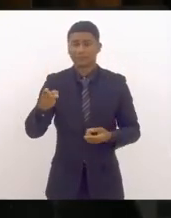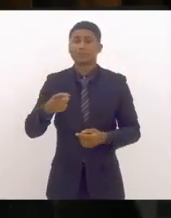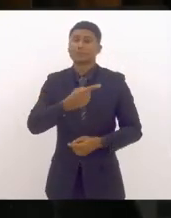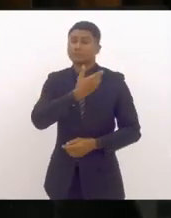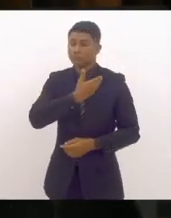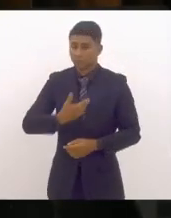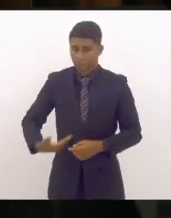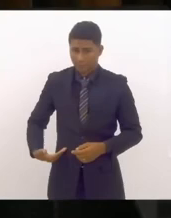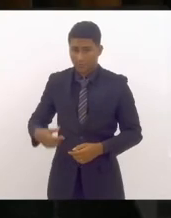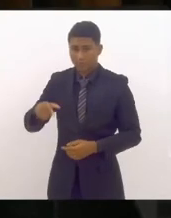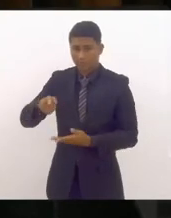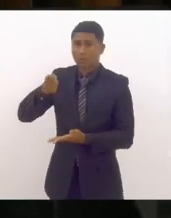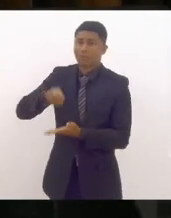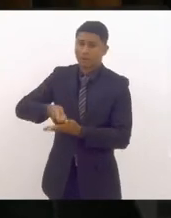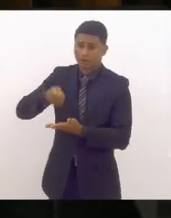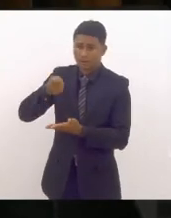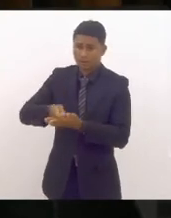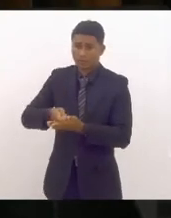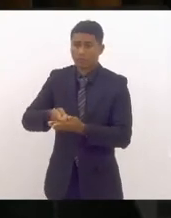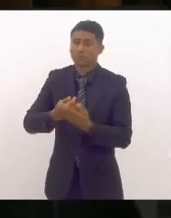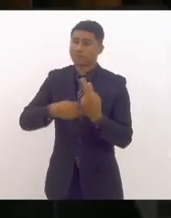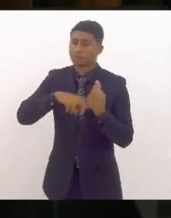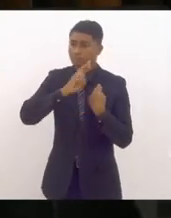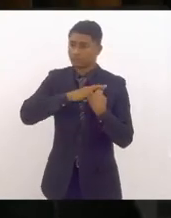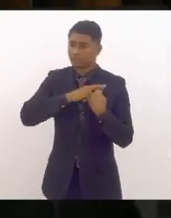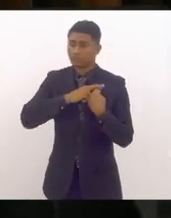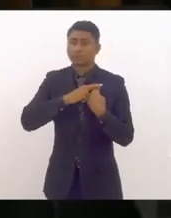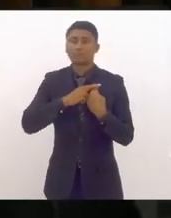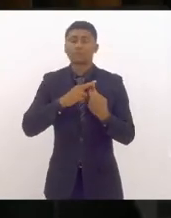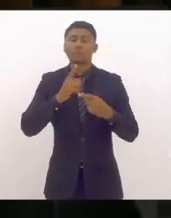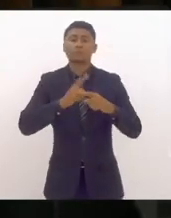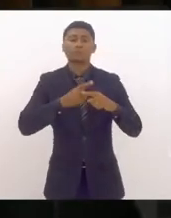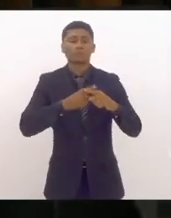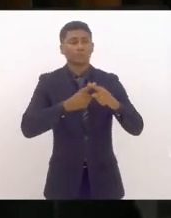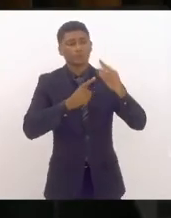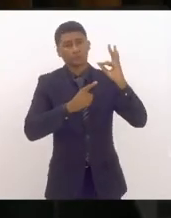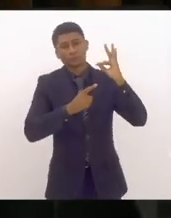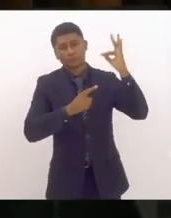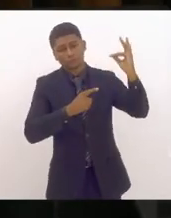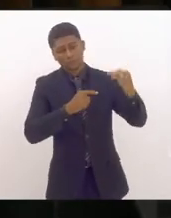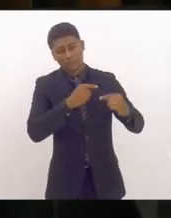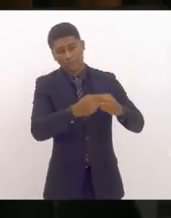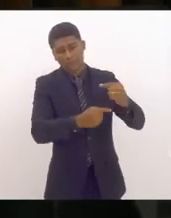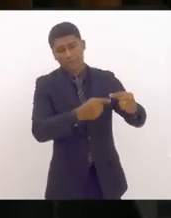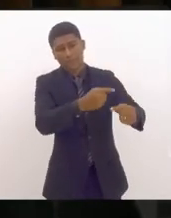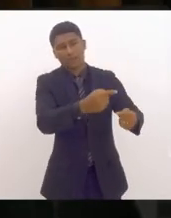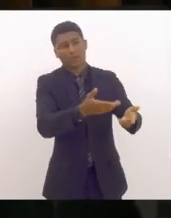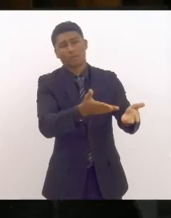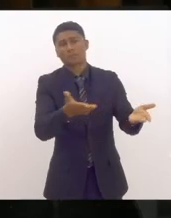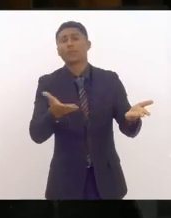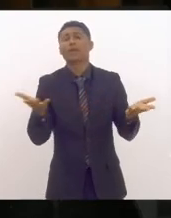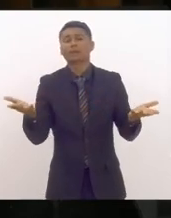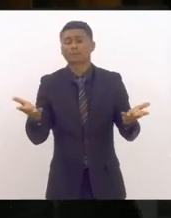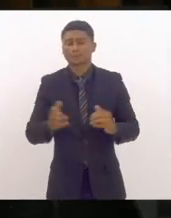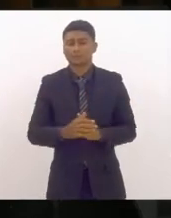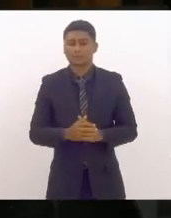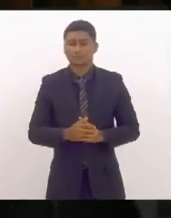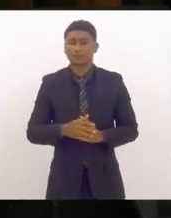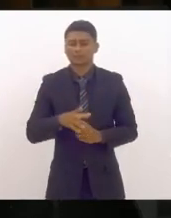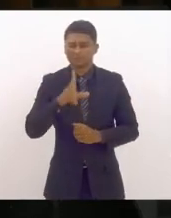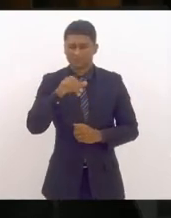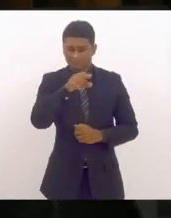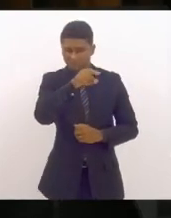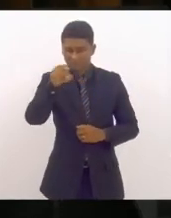Estado e um legado para o futuro. Agora, se a senhora andar nos municípios,